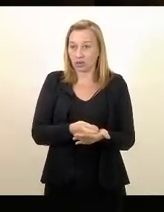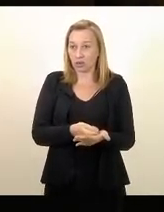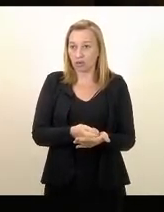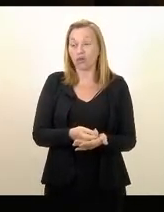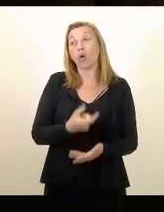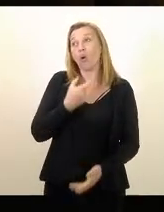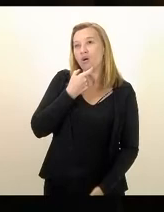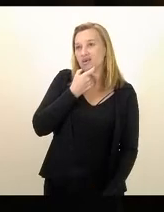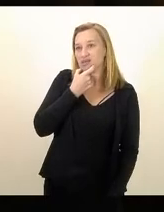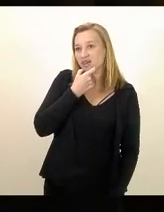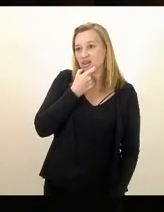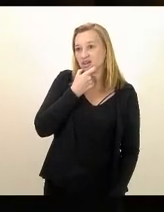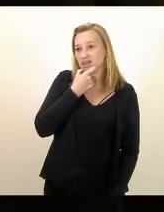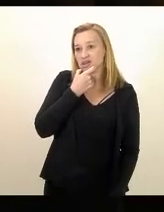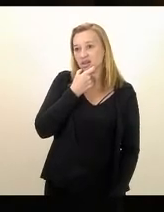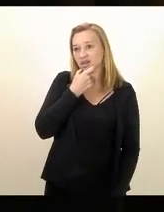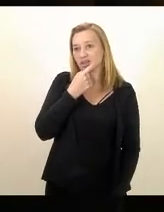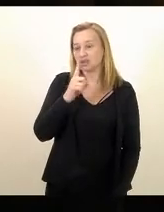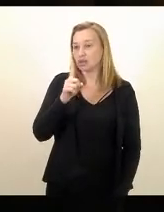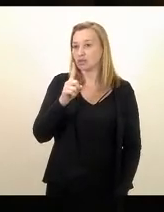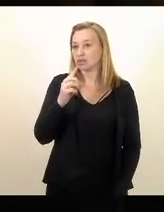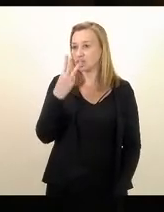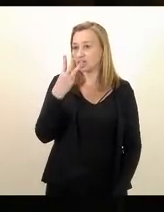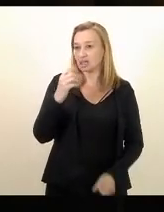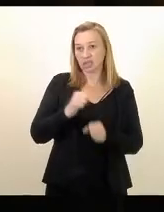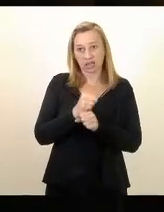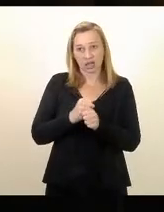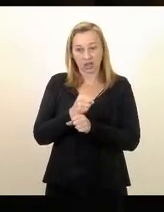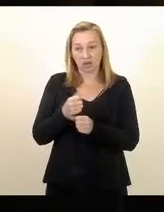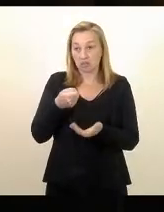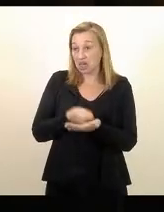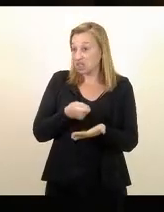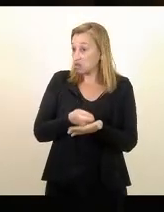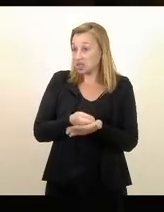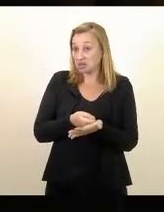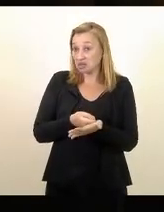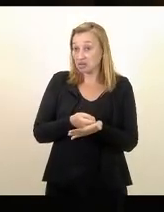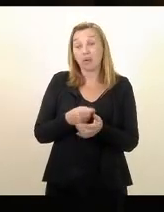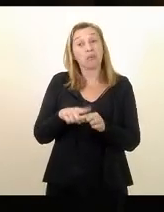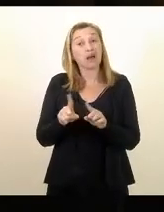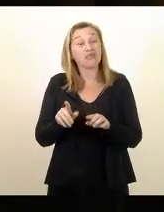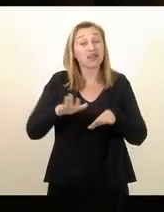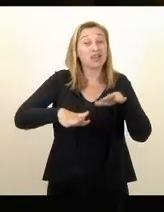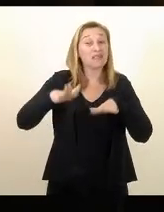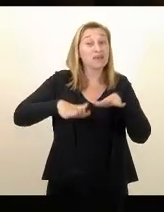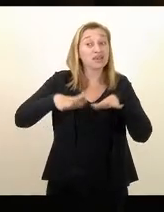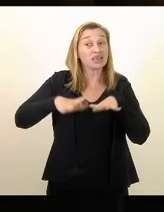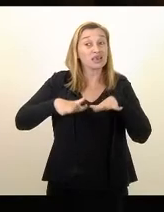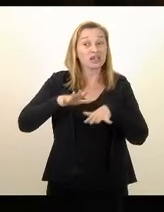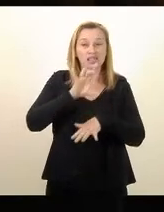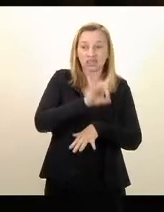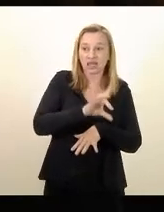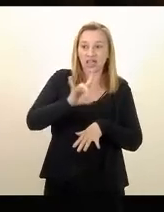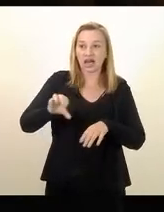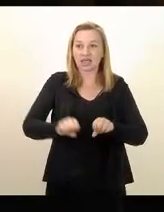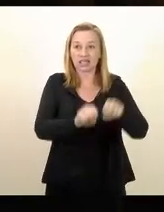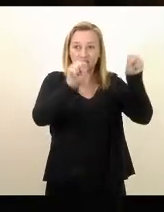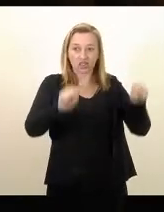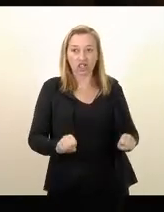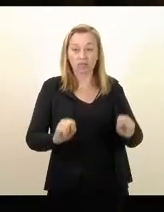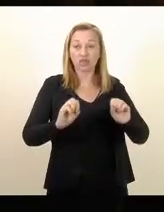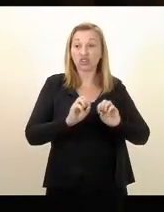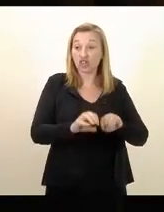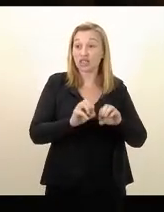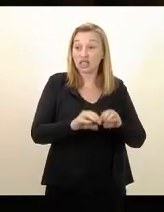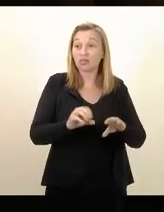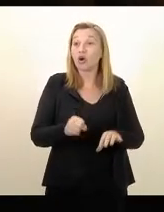também porém não ao longo dos três anos tem um caráter de obrigatoriedade mas aí vai depender de cada sistema de ensino quanto tempo vai